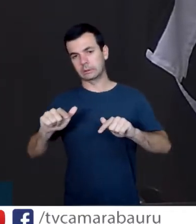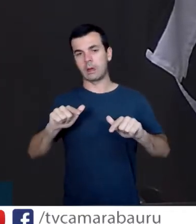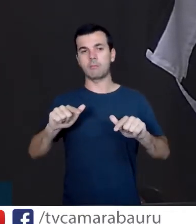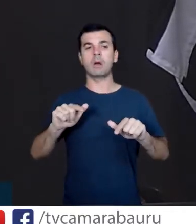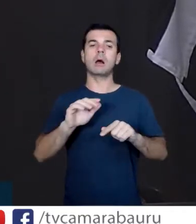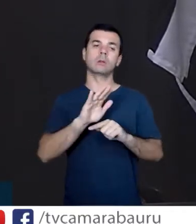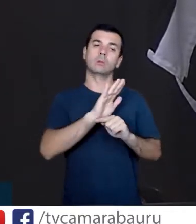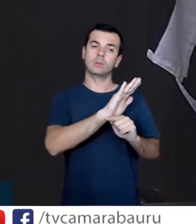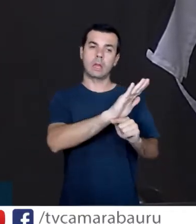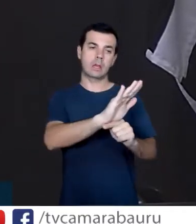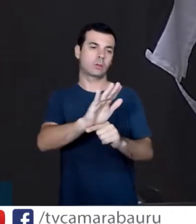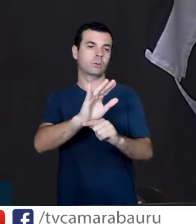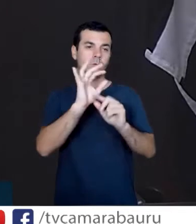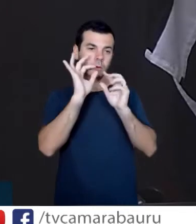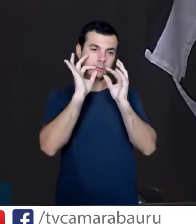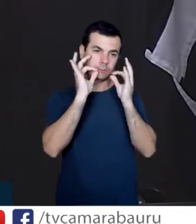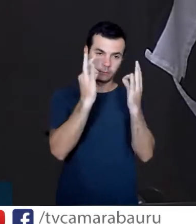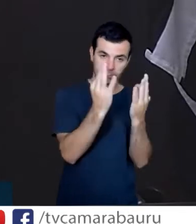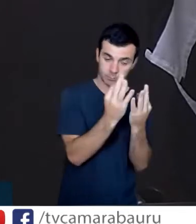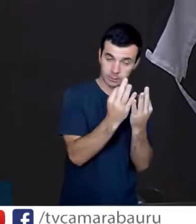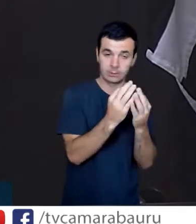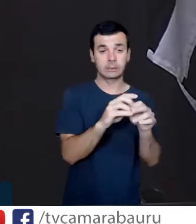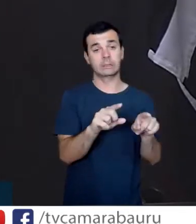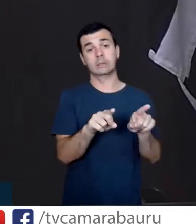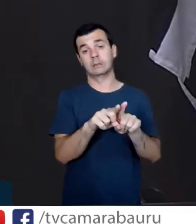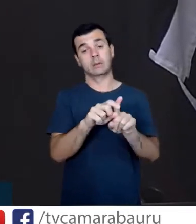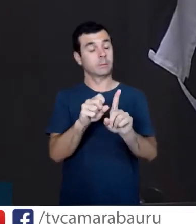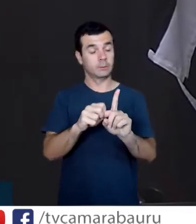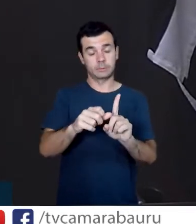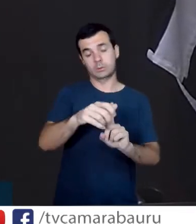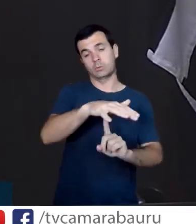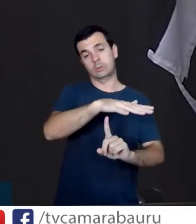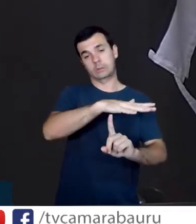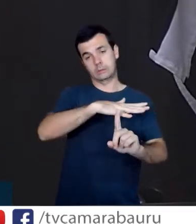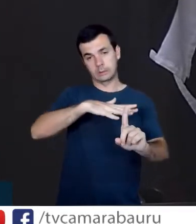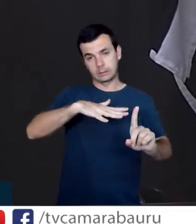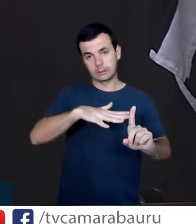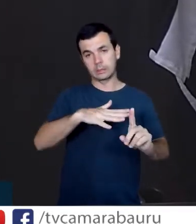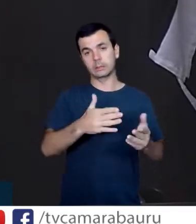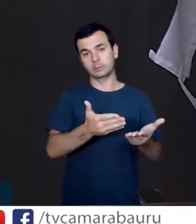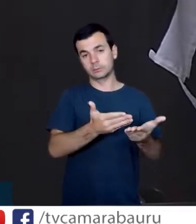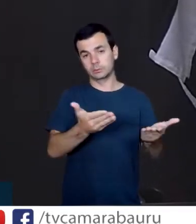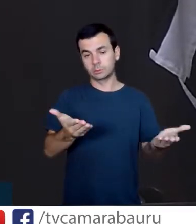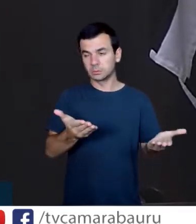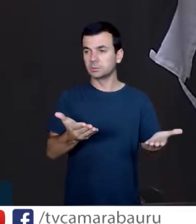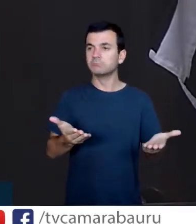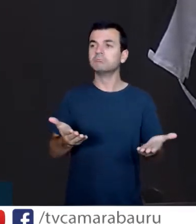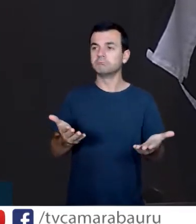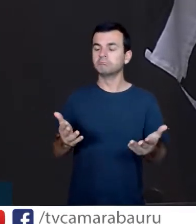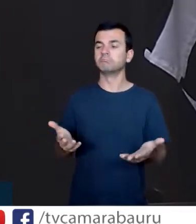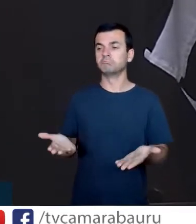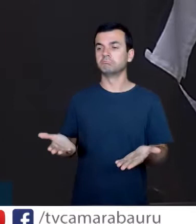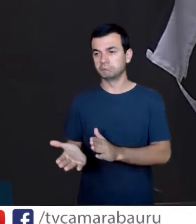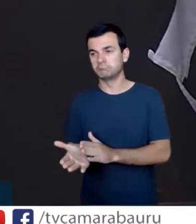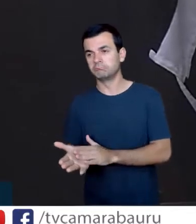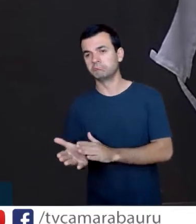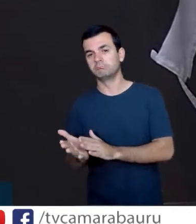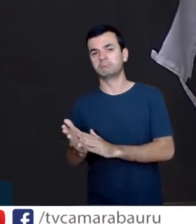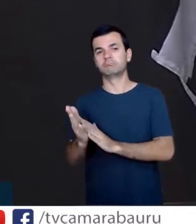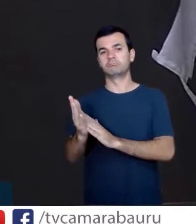para a sociedade de um modo geral. Então, fica aqui o nosso reconhecimento a